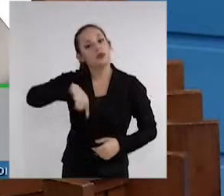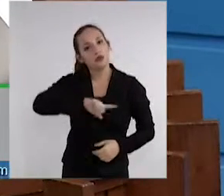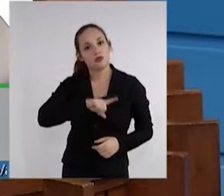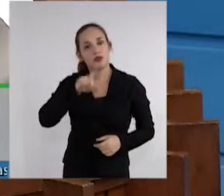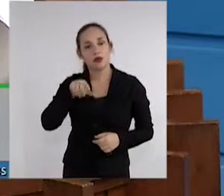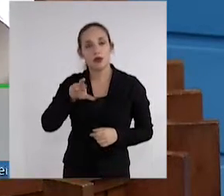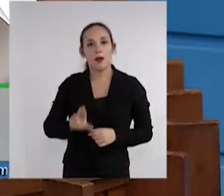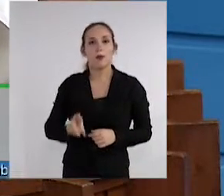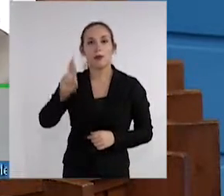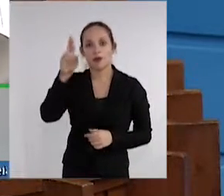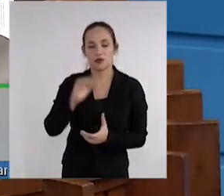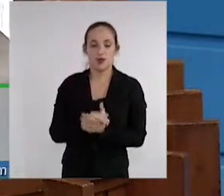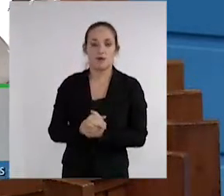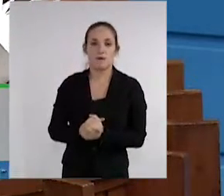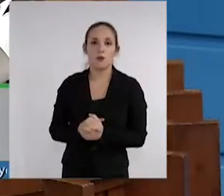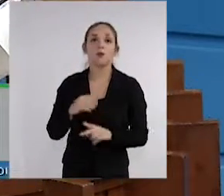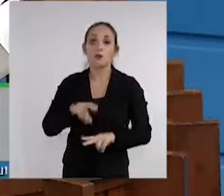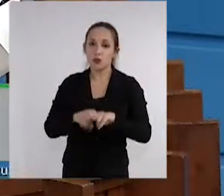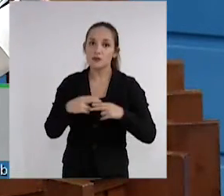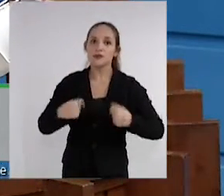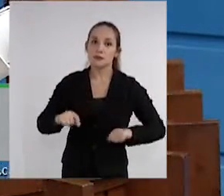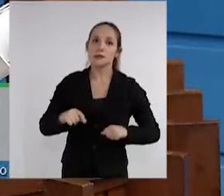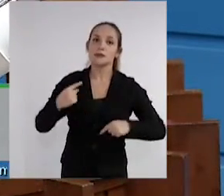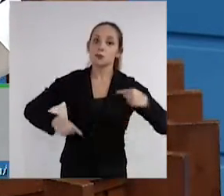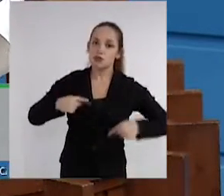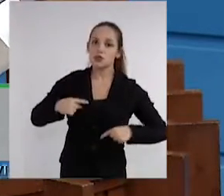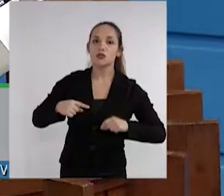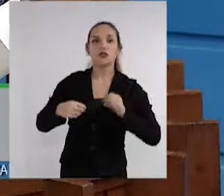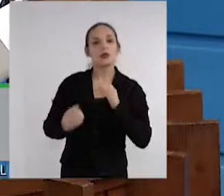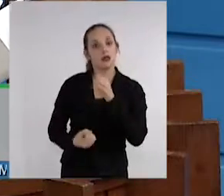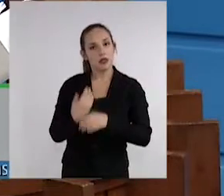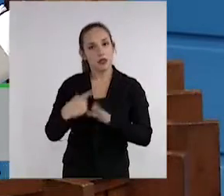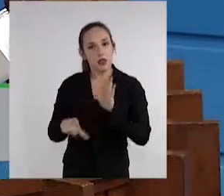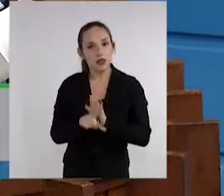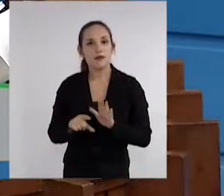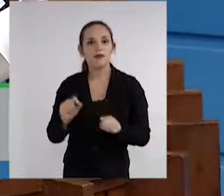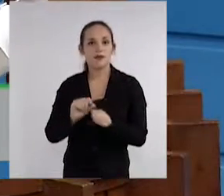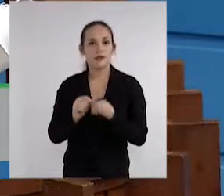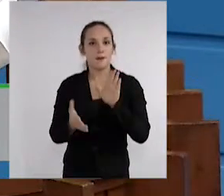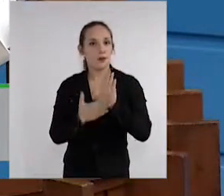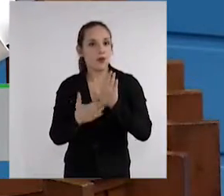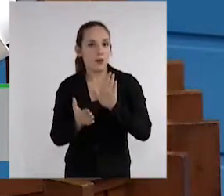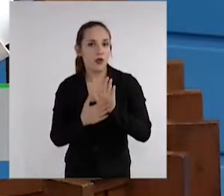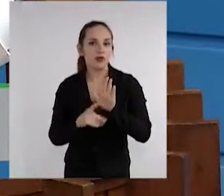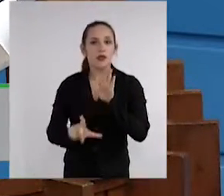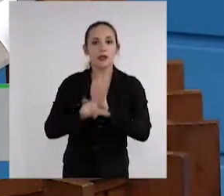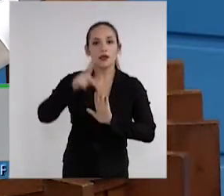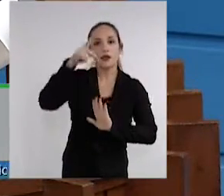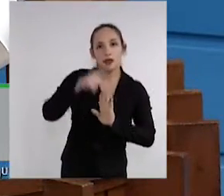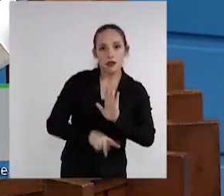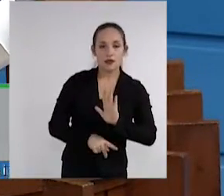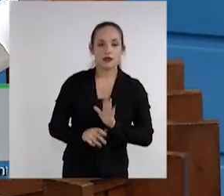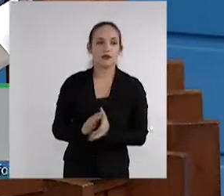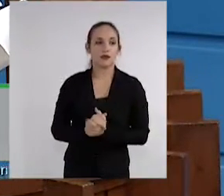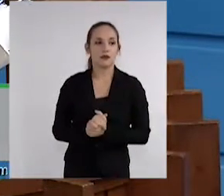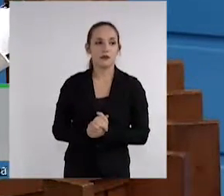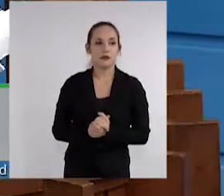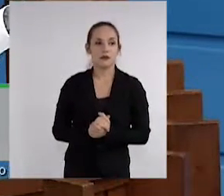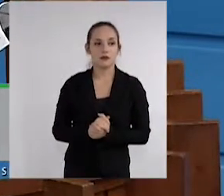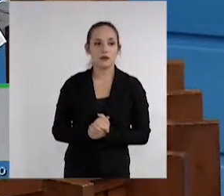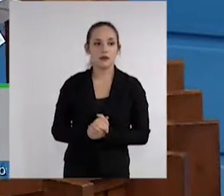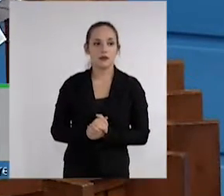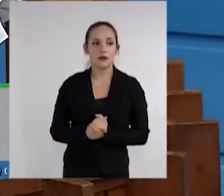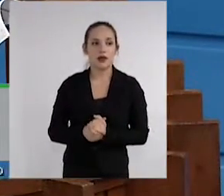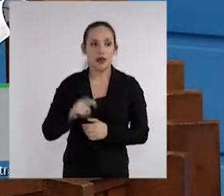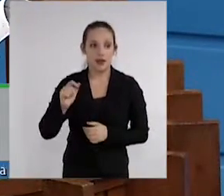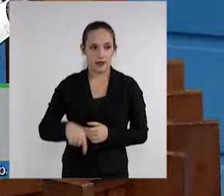cuidando ao discutir, ao legislar, ao propor um projeto de lei, no nosso entendimento, aqui